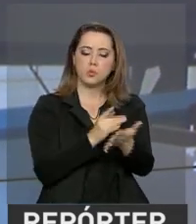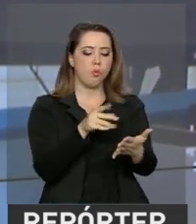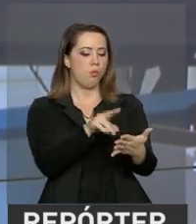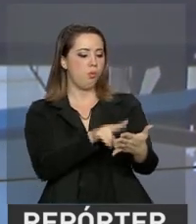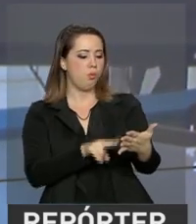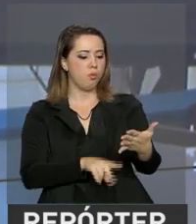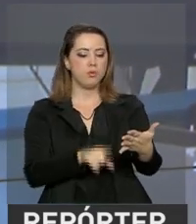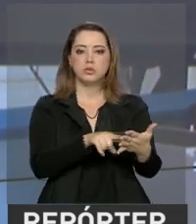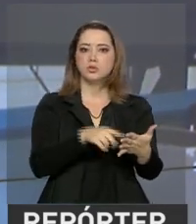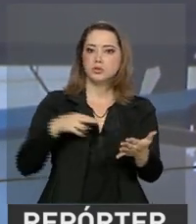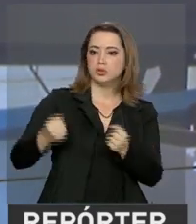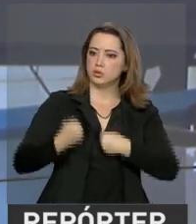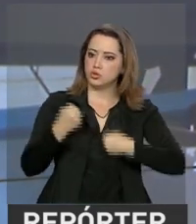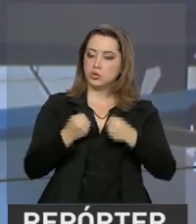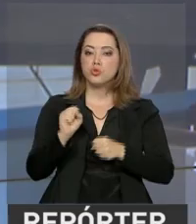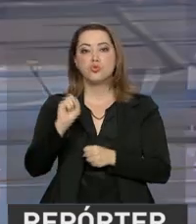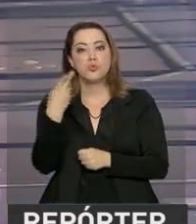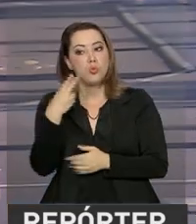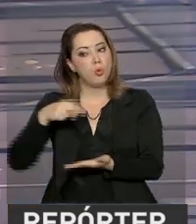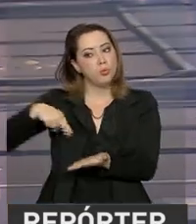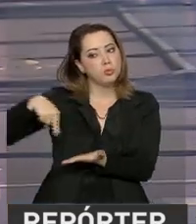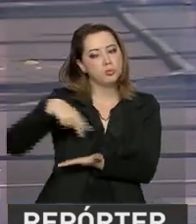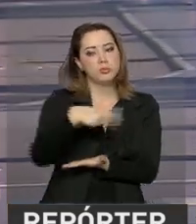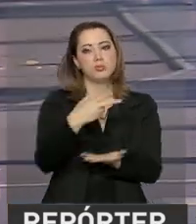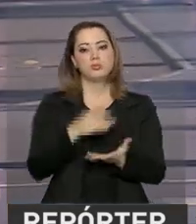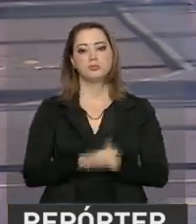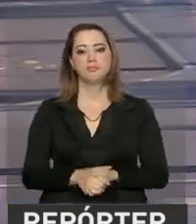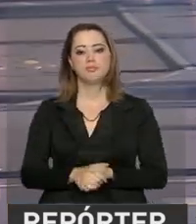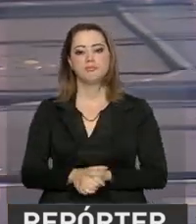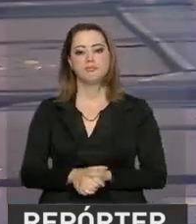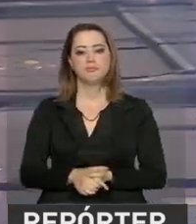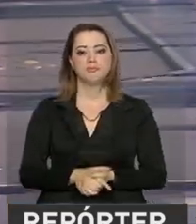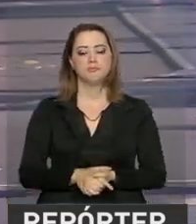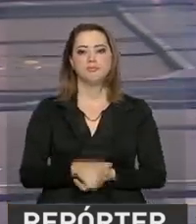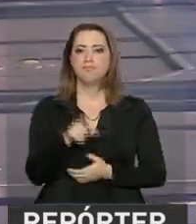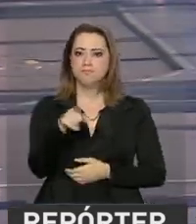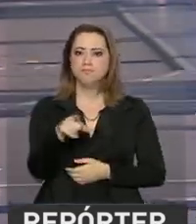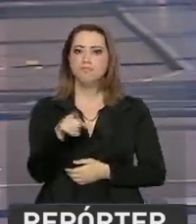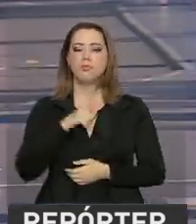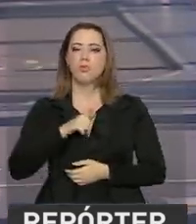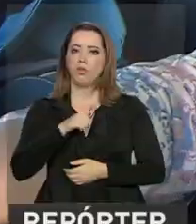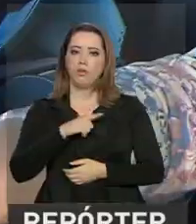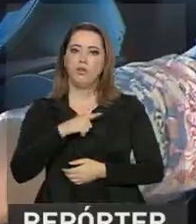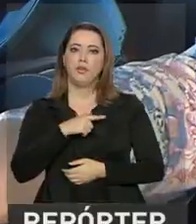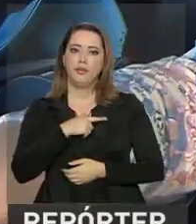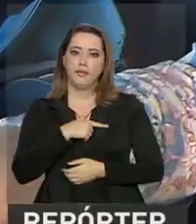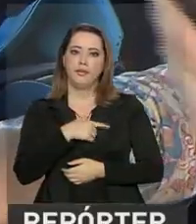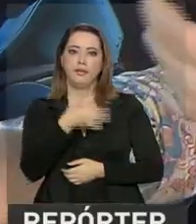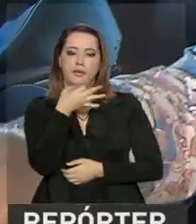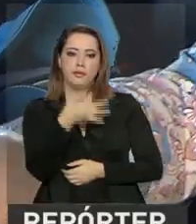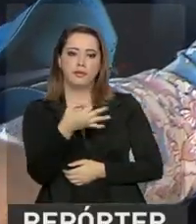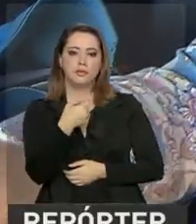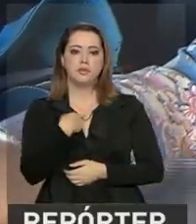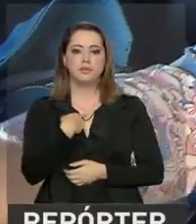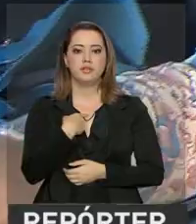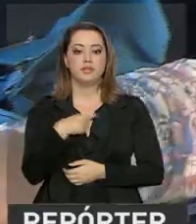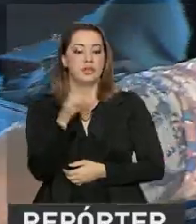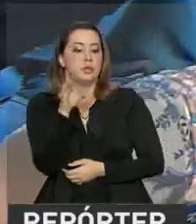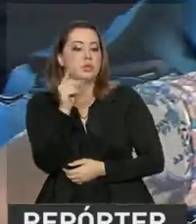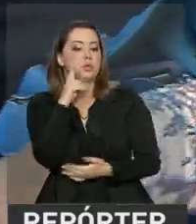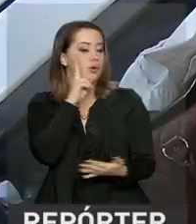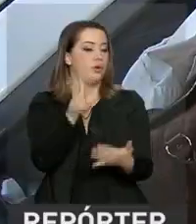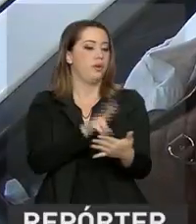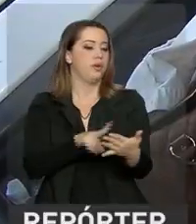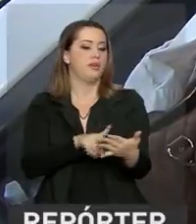pedestres enquanto caminham alguns dão uma desculpa não é que eu tava vendo estava